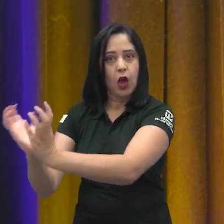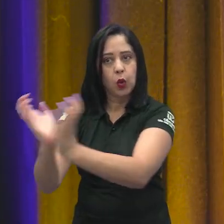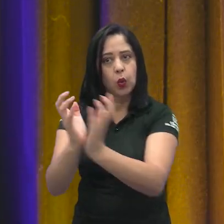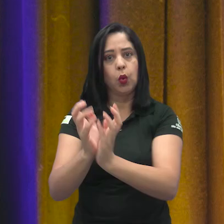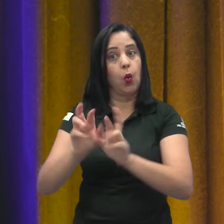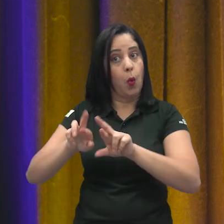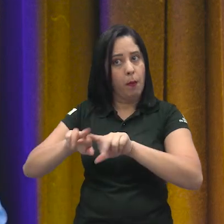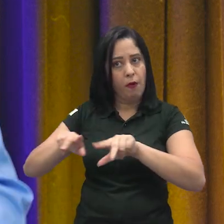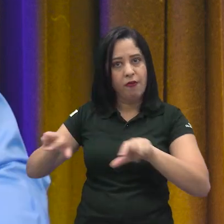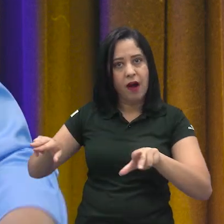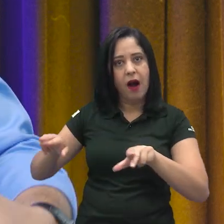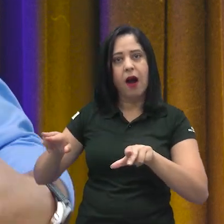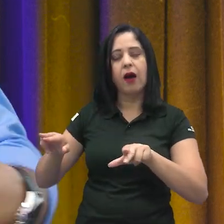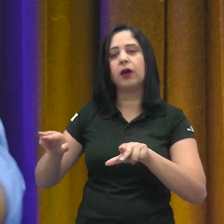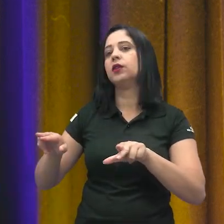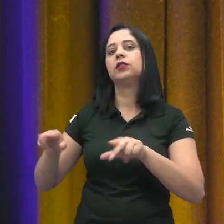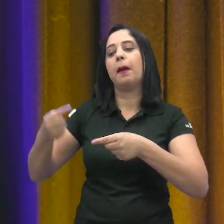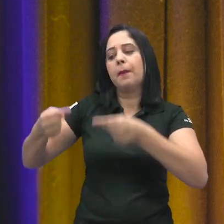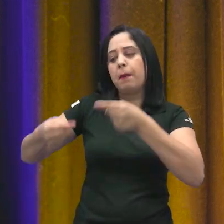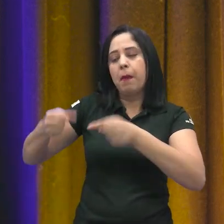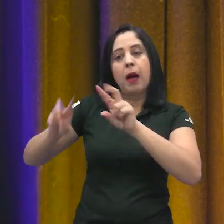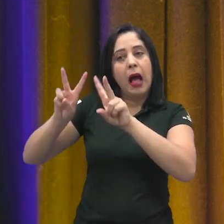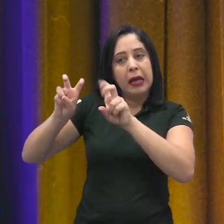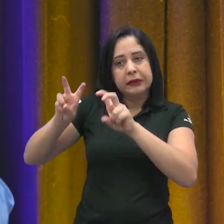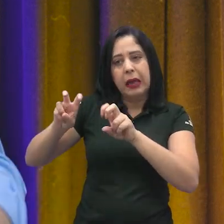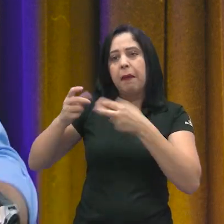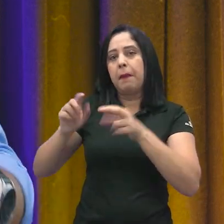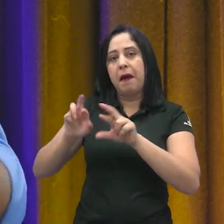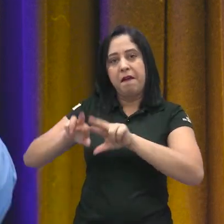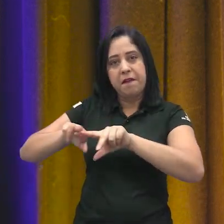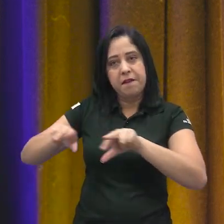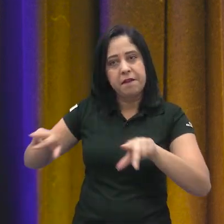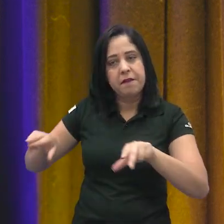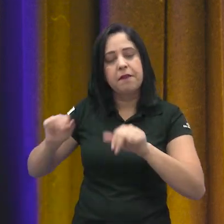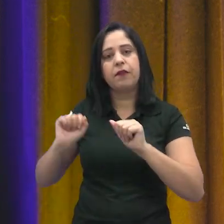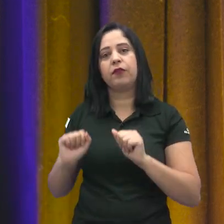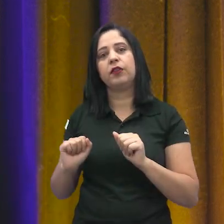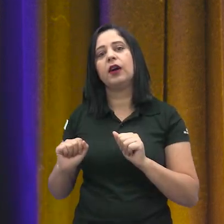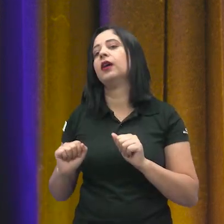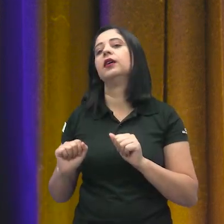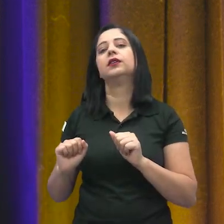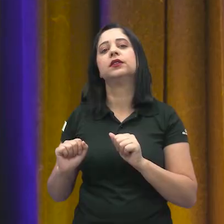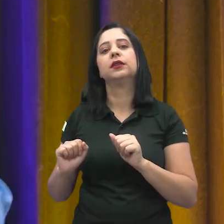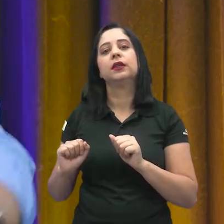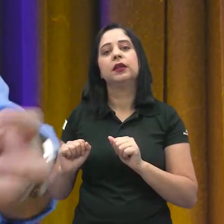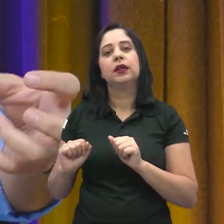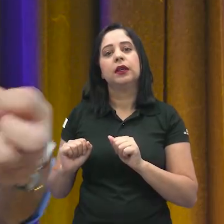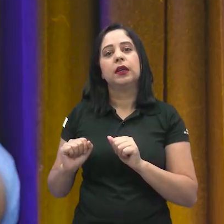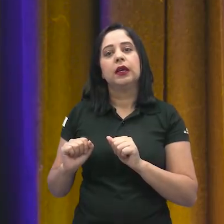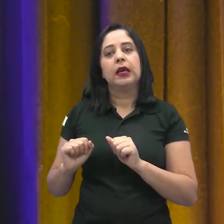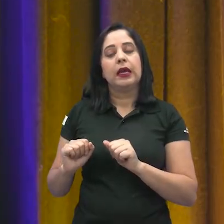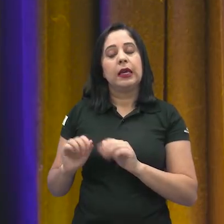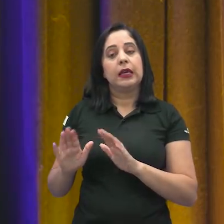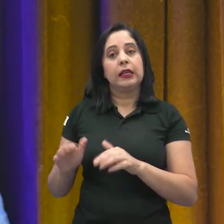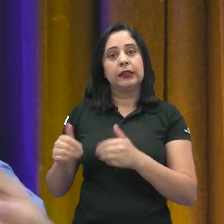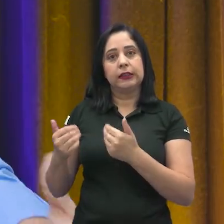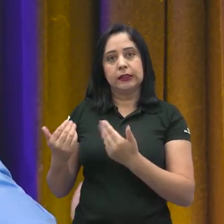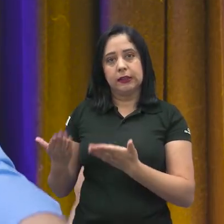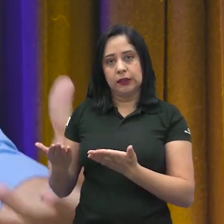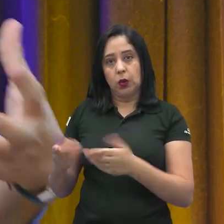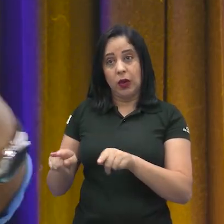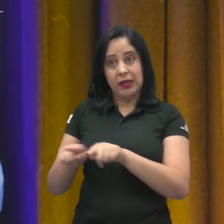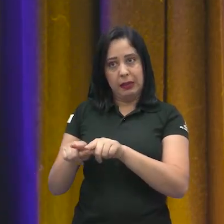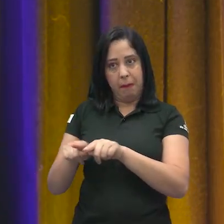questões históricas que não conseguiam ser destravadas, não conseguiam aumentar a sua resolutividade e trazendo bons técnicos e